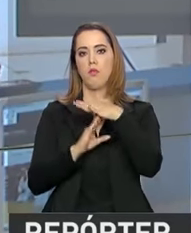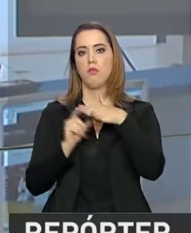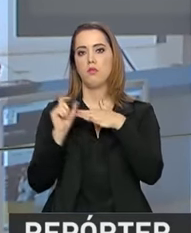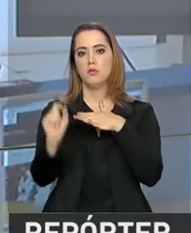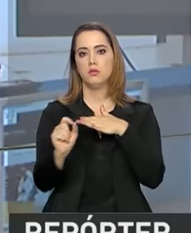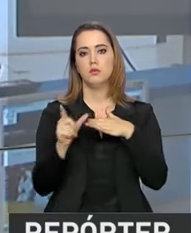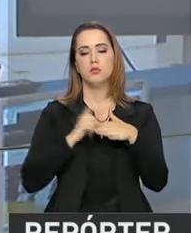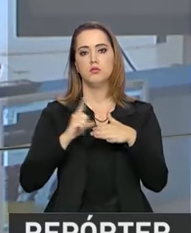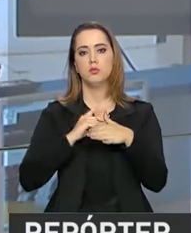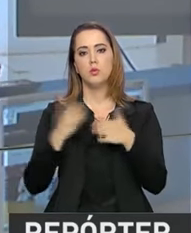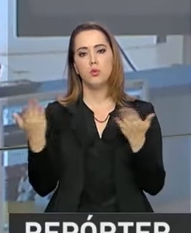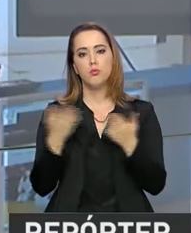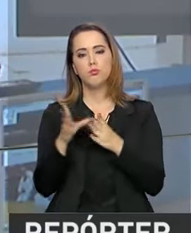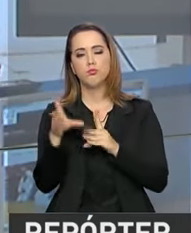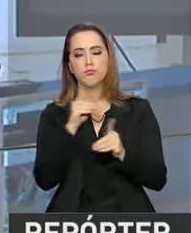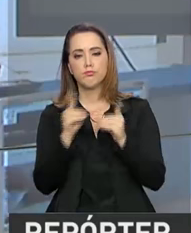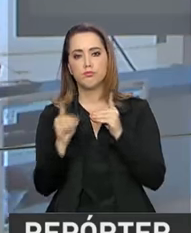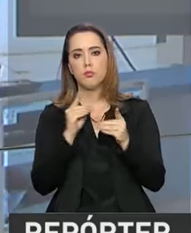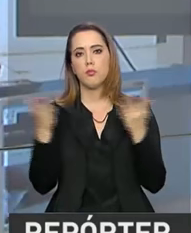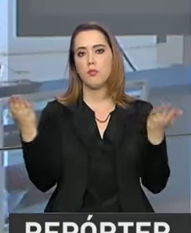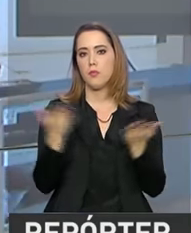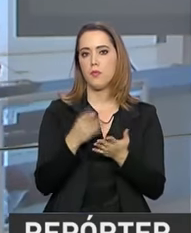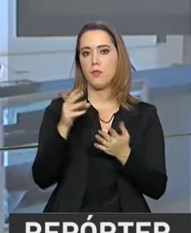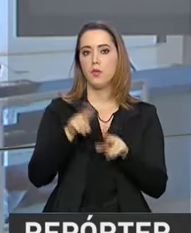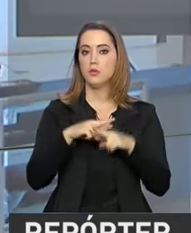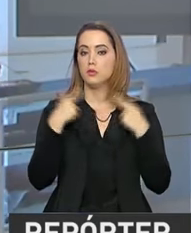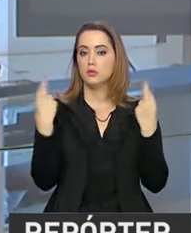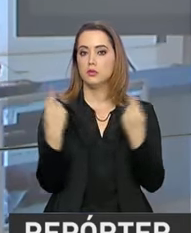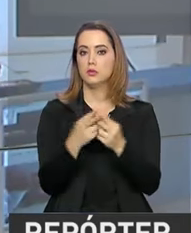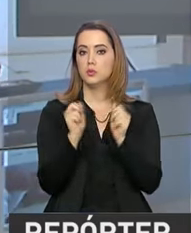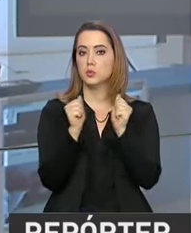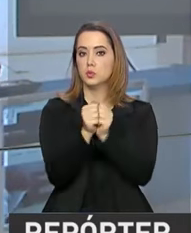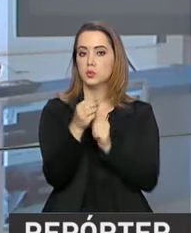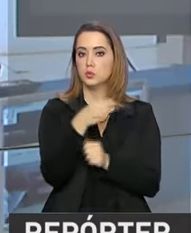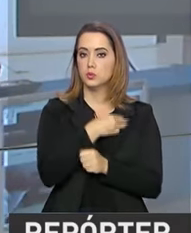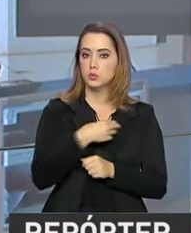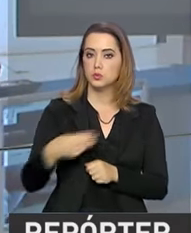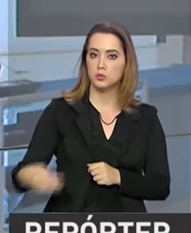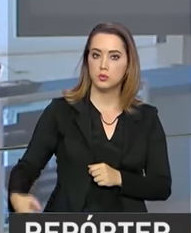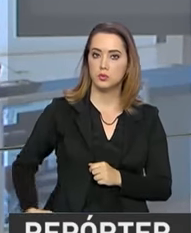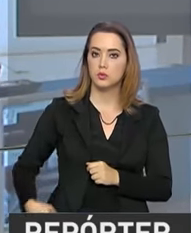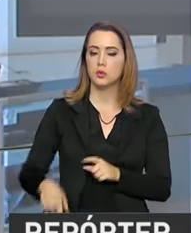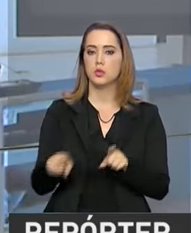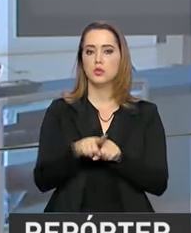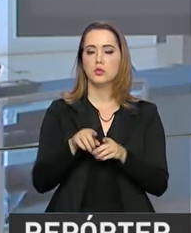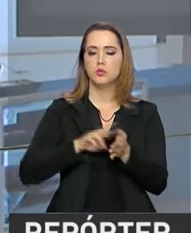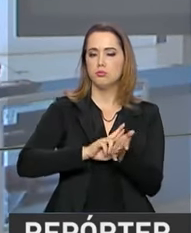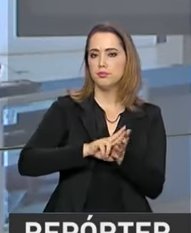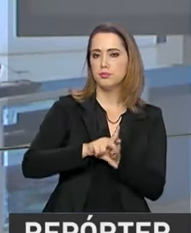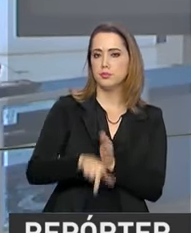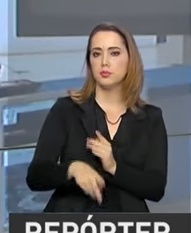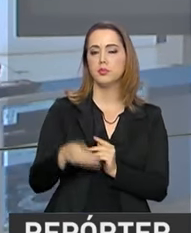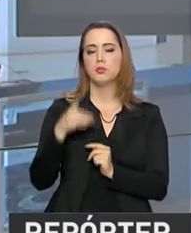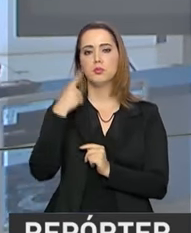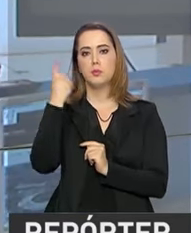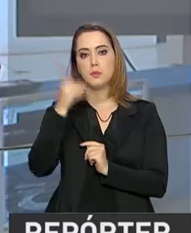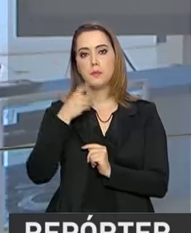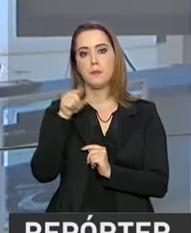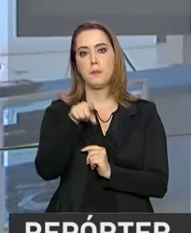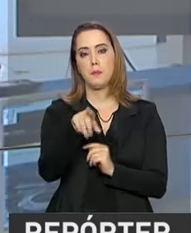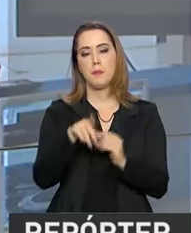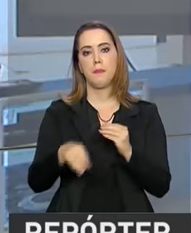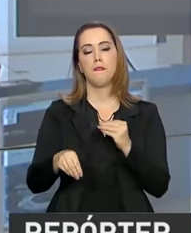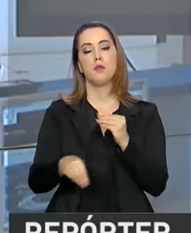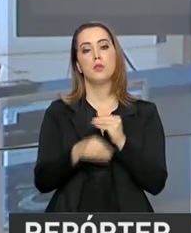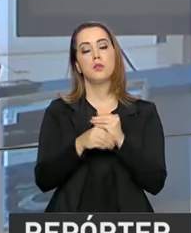federais foi debatido nesta terça feira em uma reunião entre o ministro da fazenda e henrique meirelles e parlamentares esta pec propõe que as